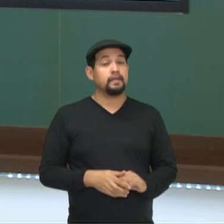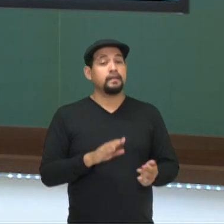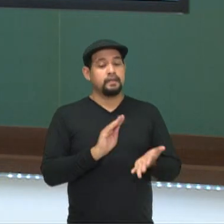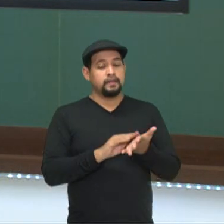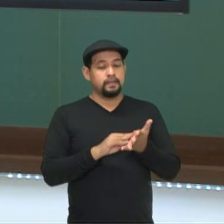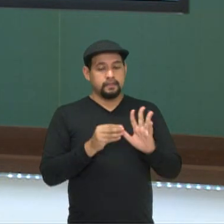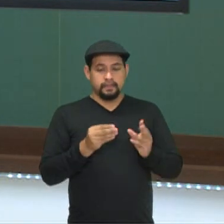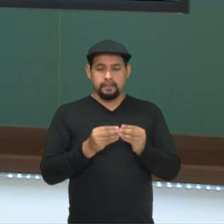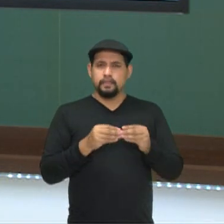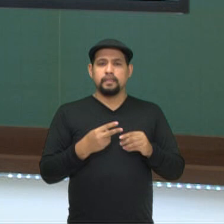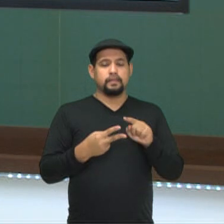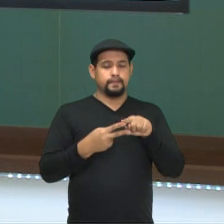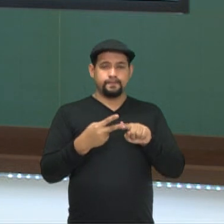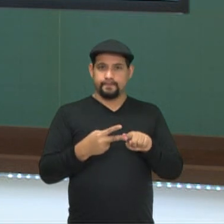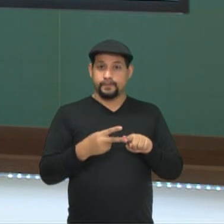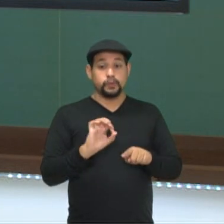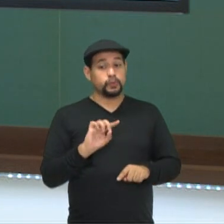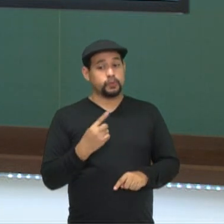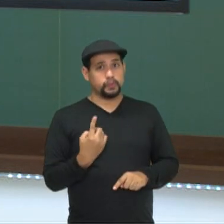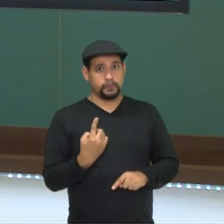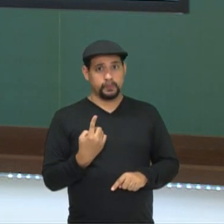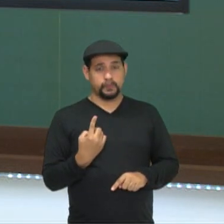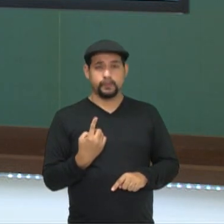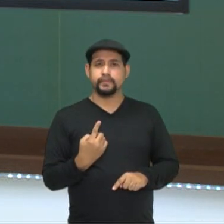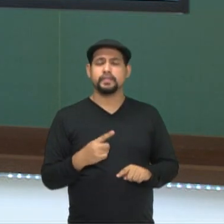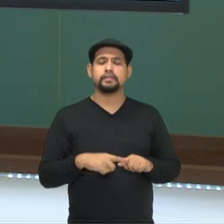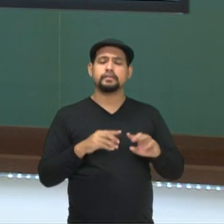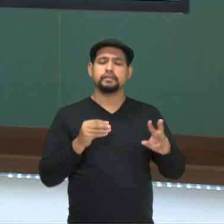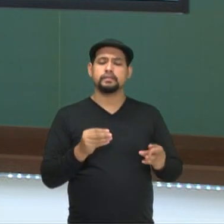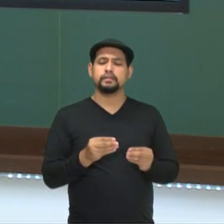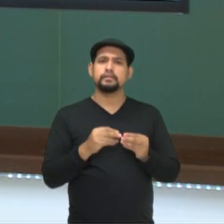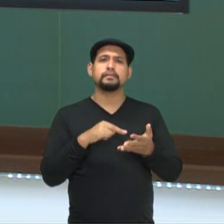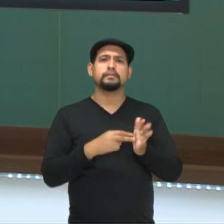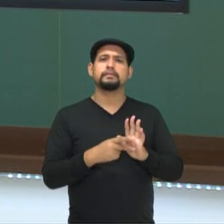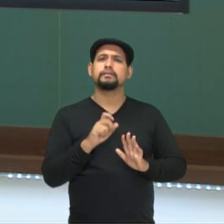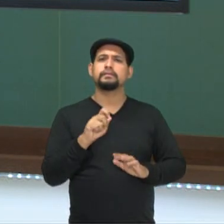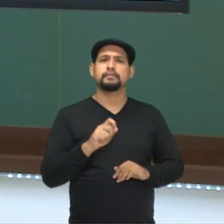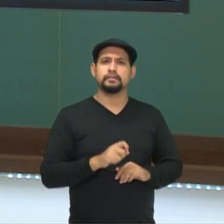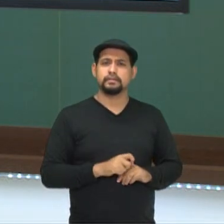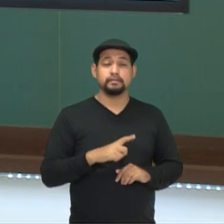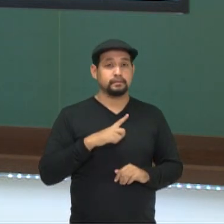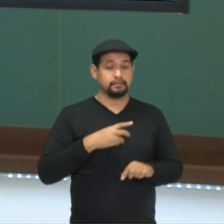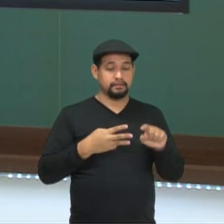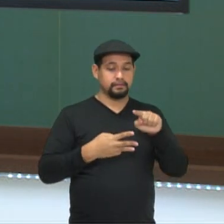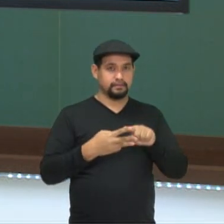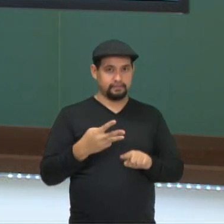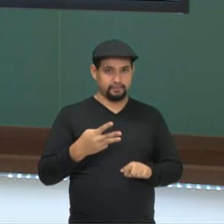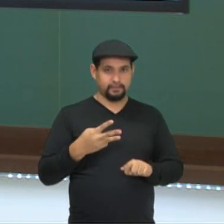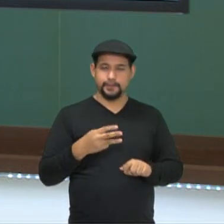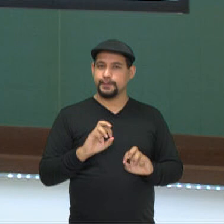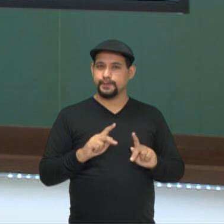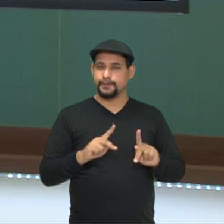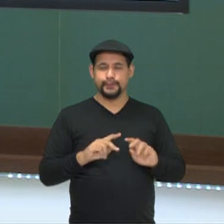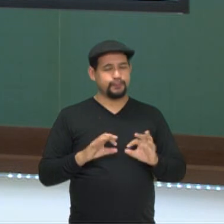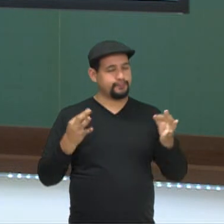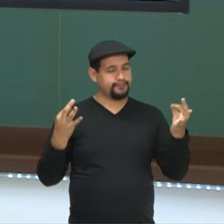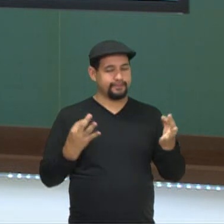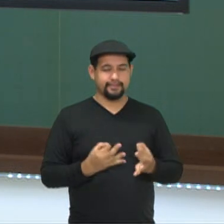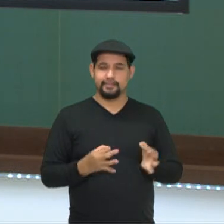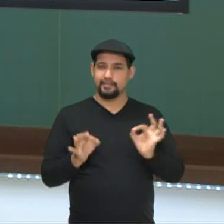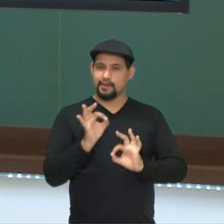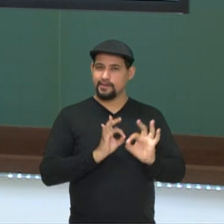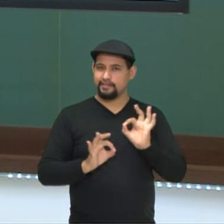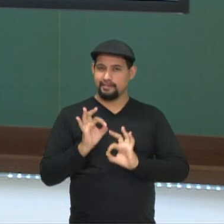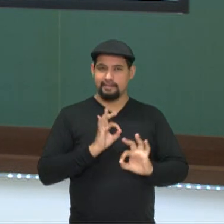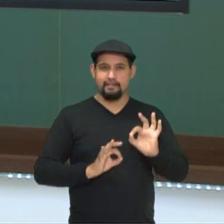incompleta dois termos ou 11 né e a completa eu acabo tendo... Tudo certinho